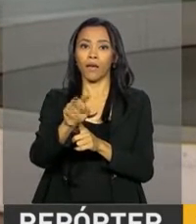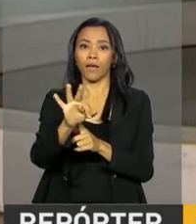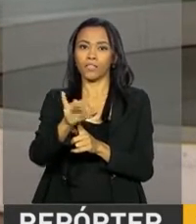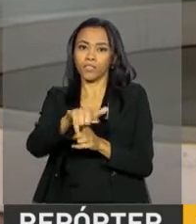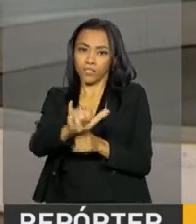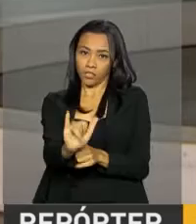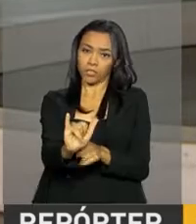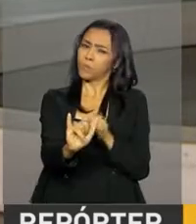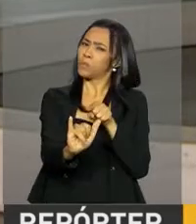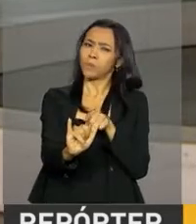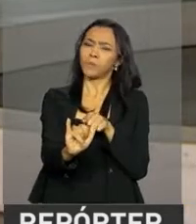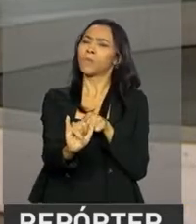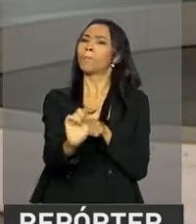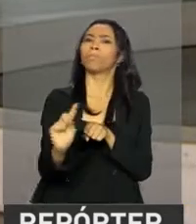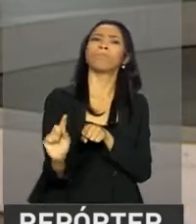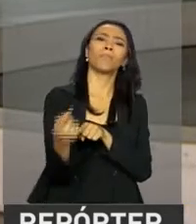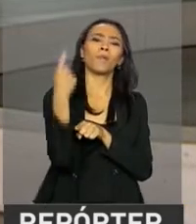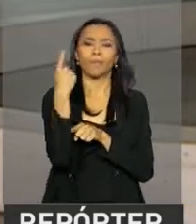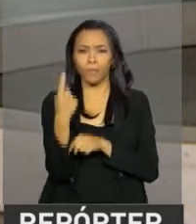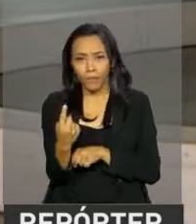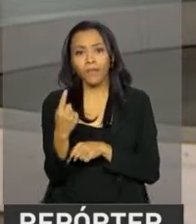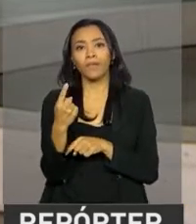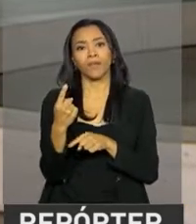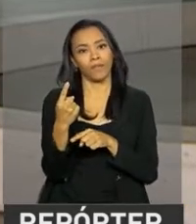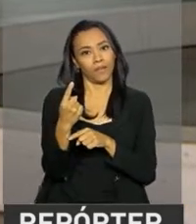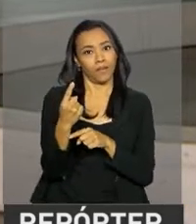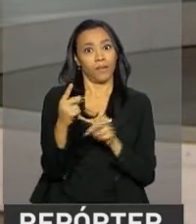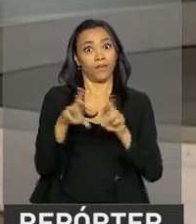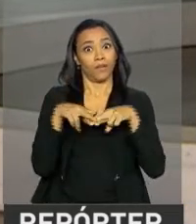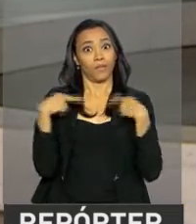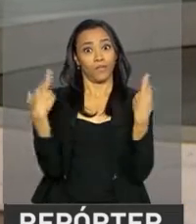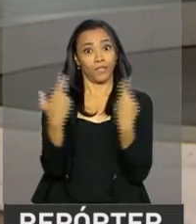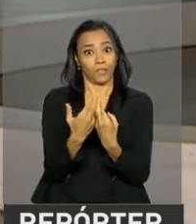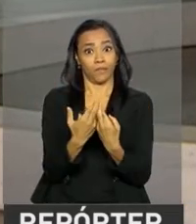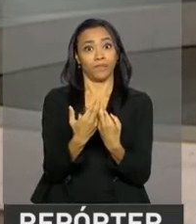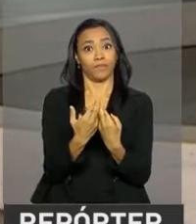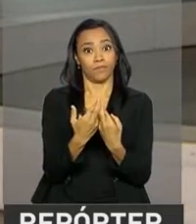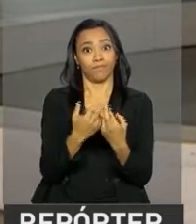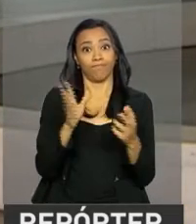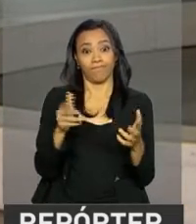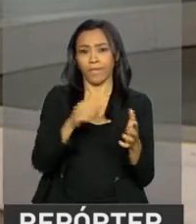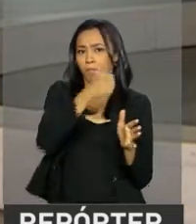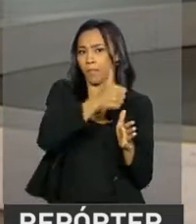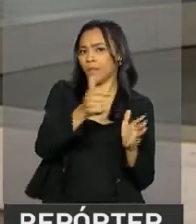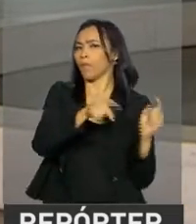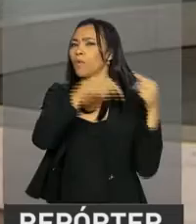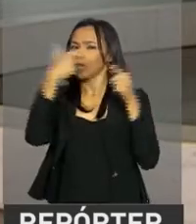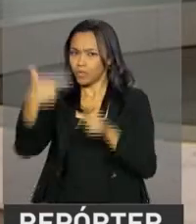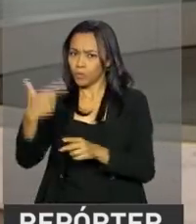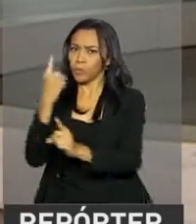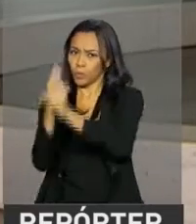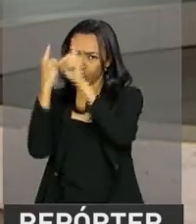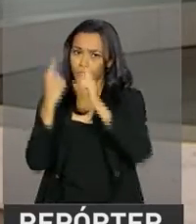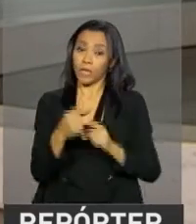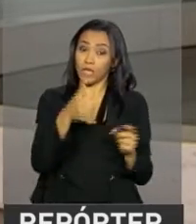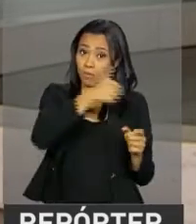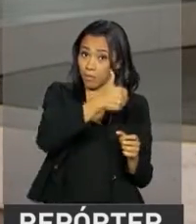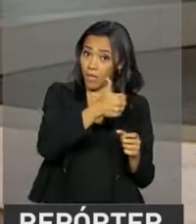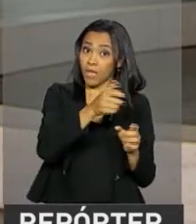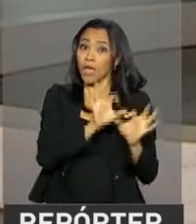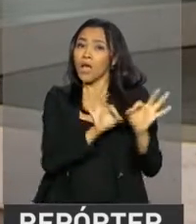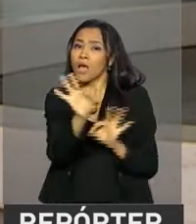Brasília, a primeira parte dessa reunião entre representantes aí dos seis países do Cone Sul. Essa primeira parte é